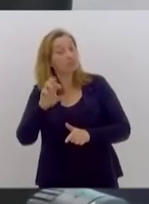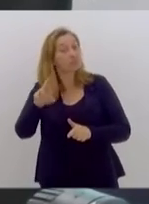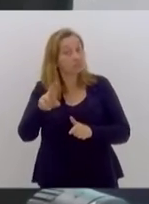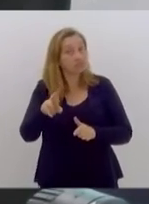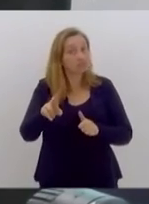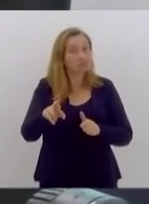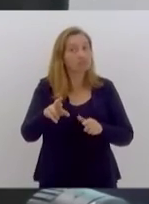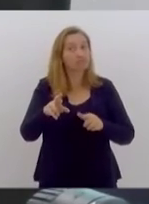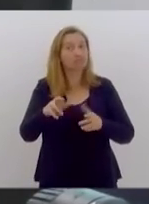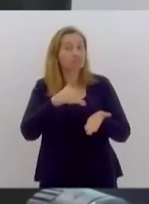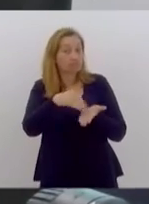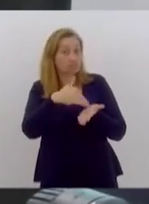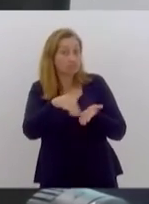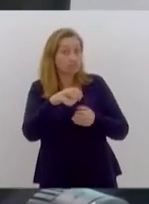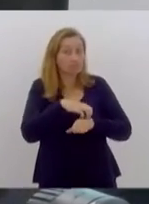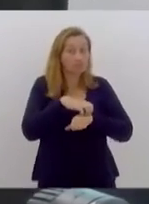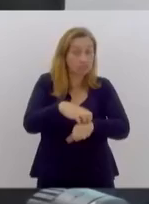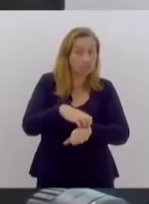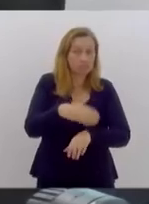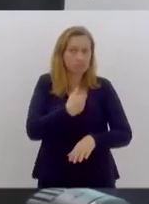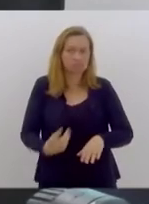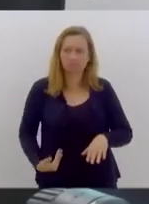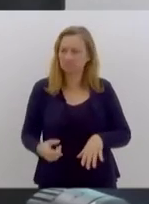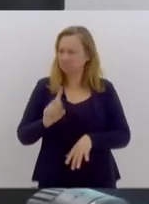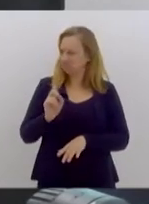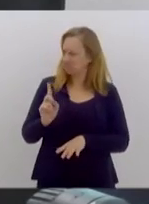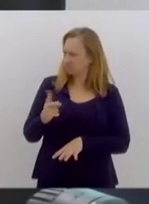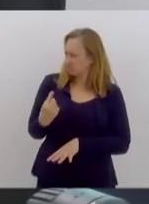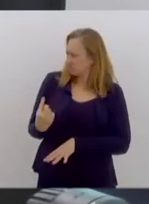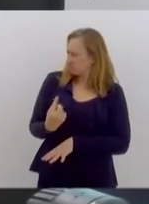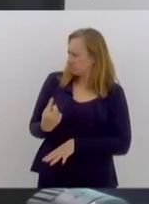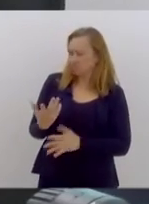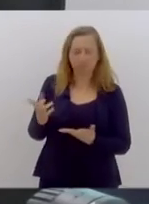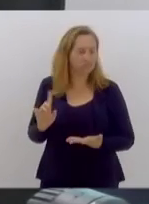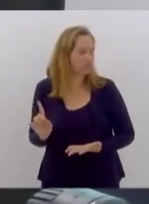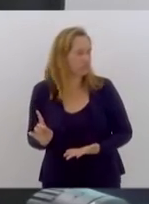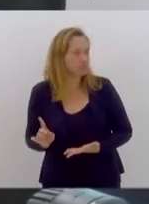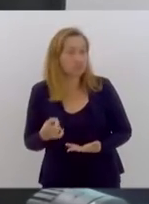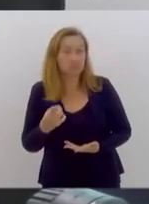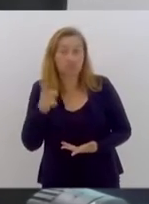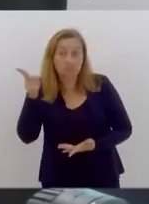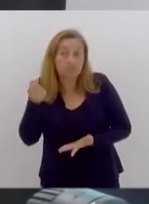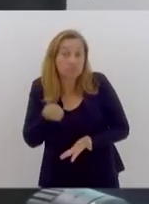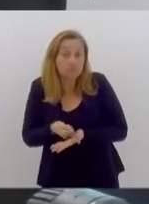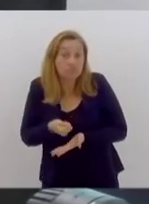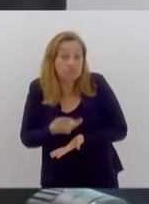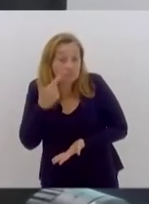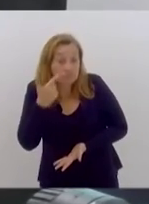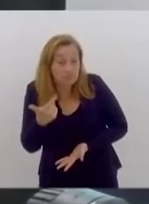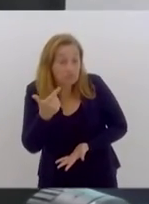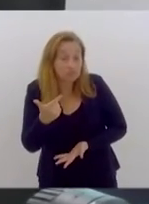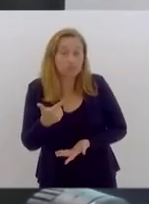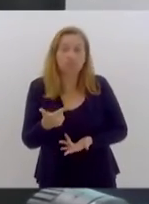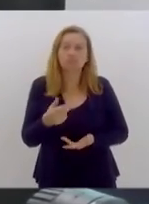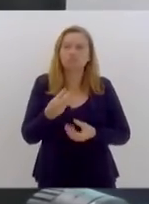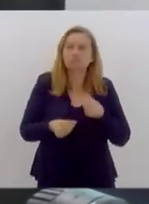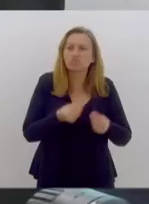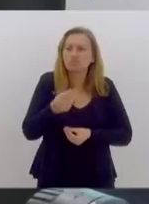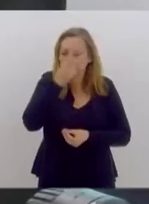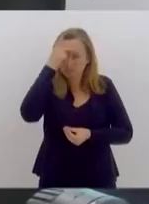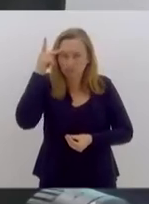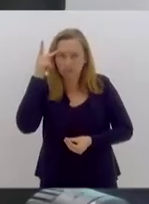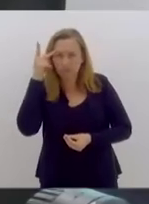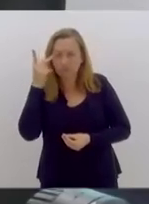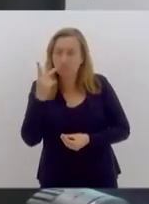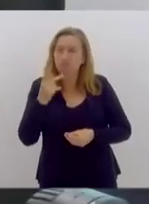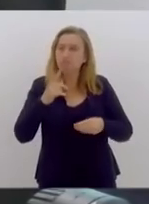casa da cicatriz de transporte que era do governador e não da CPI na aplicação deles vem de perto como é que o trabalhador é transportado